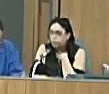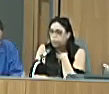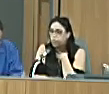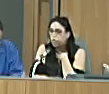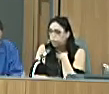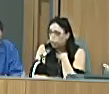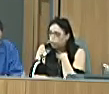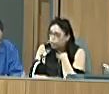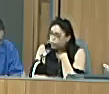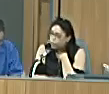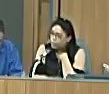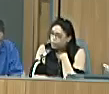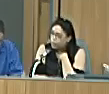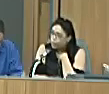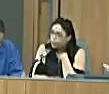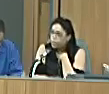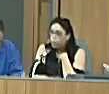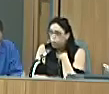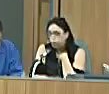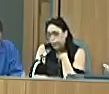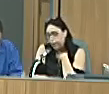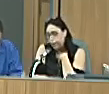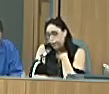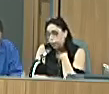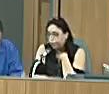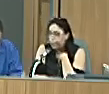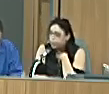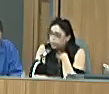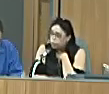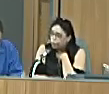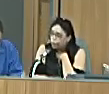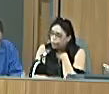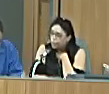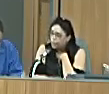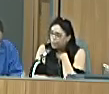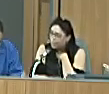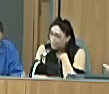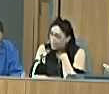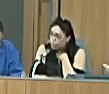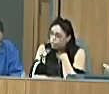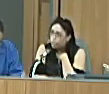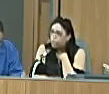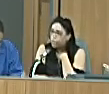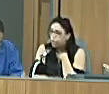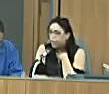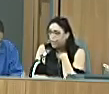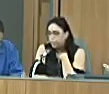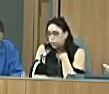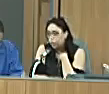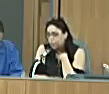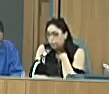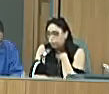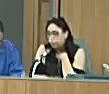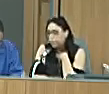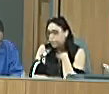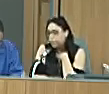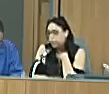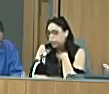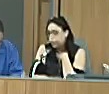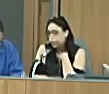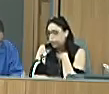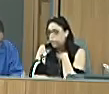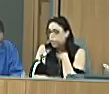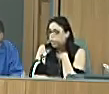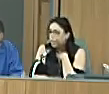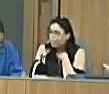decretos por normatizações é por vezes muito fora da realidade de quem a por dentro do sistema